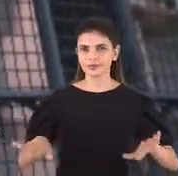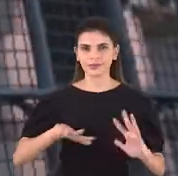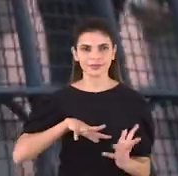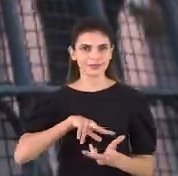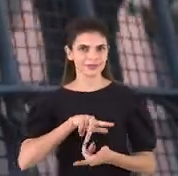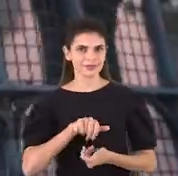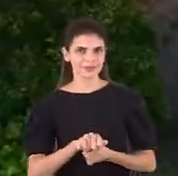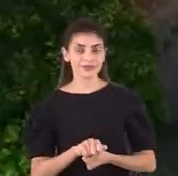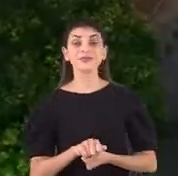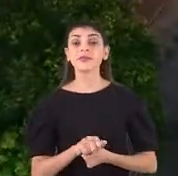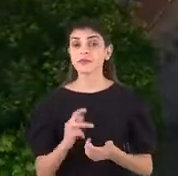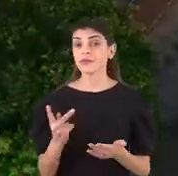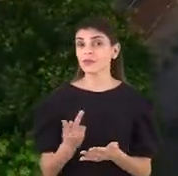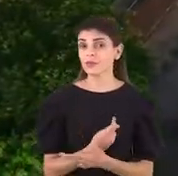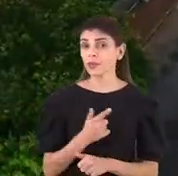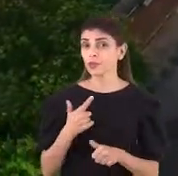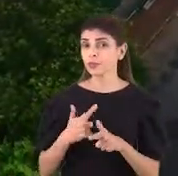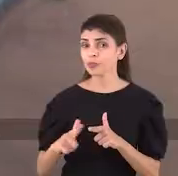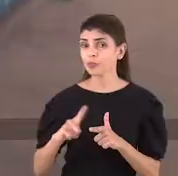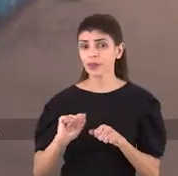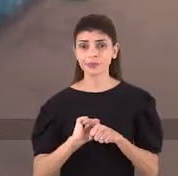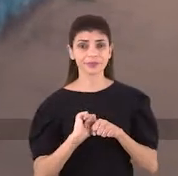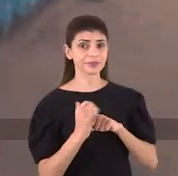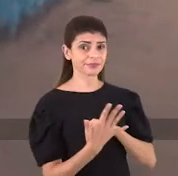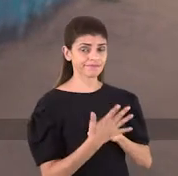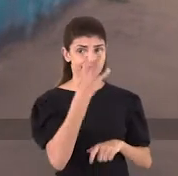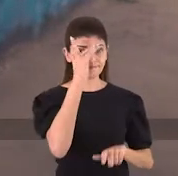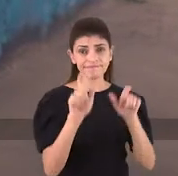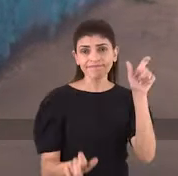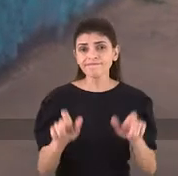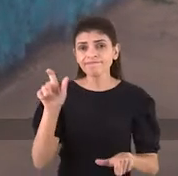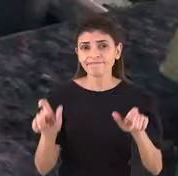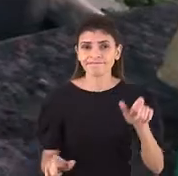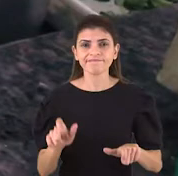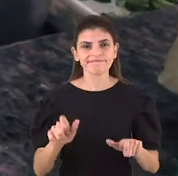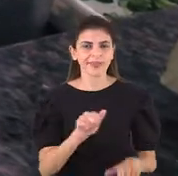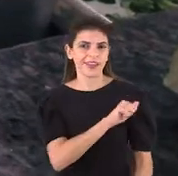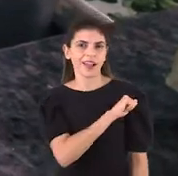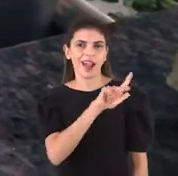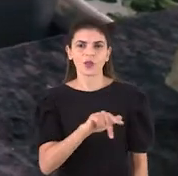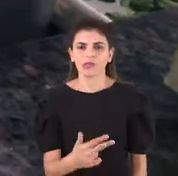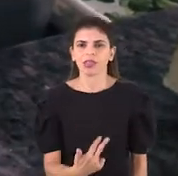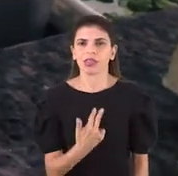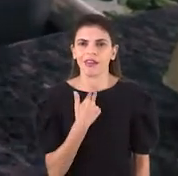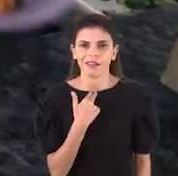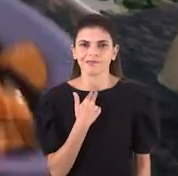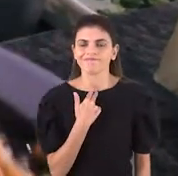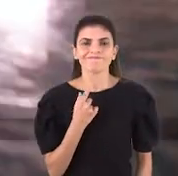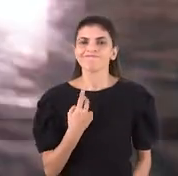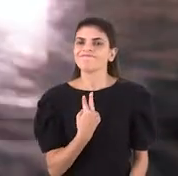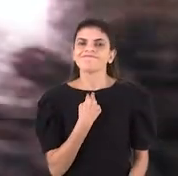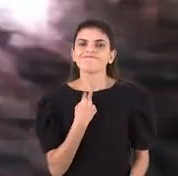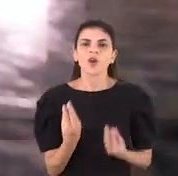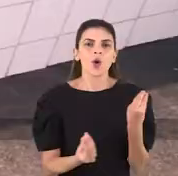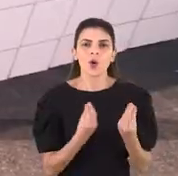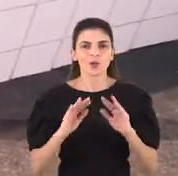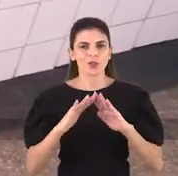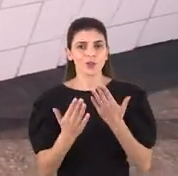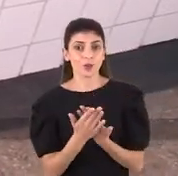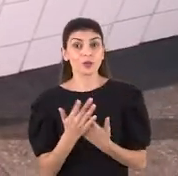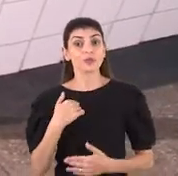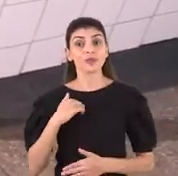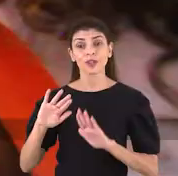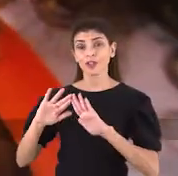A pandemia do novo coronavírus atingiu em cheio os estudantes da rede municipal de ensino. Muitos alunos de Nova Iguaçu também